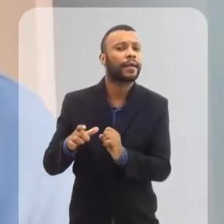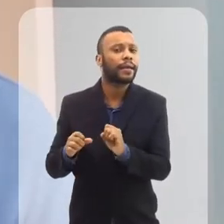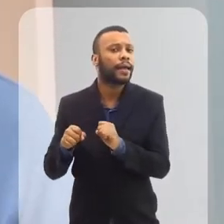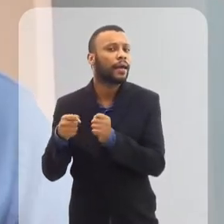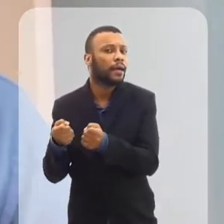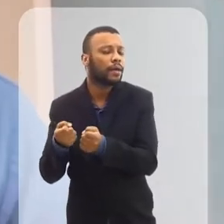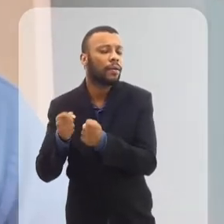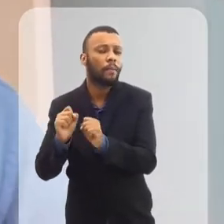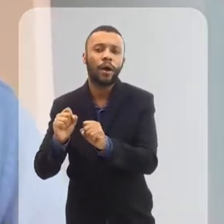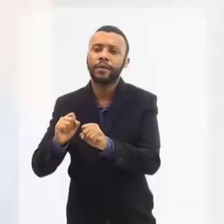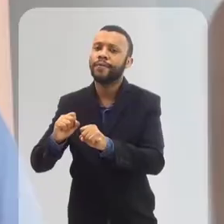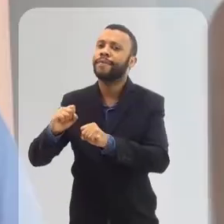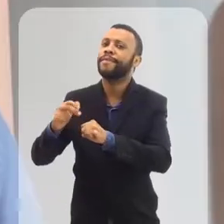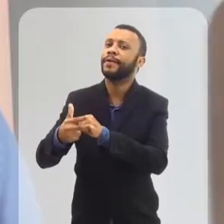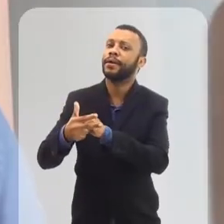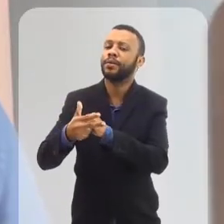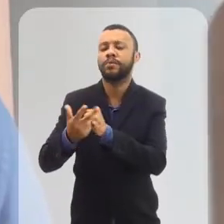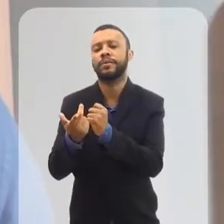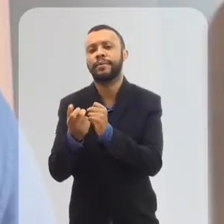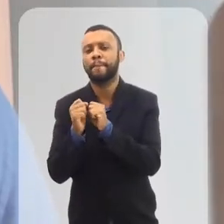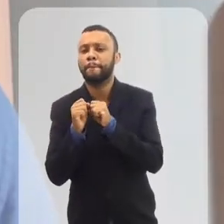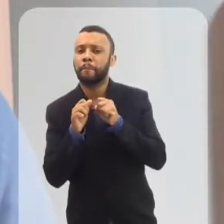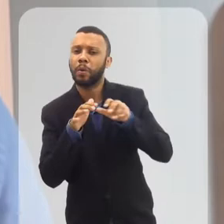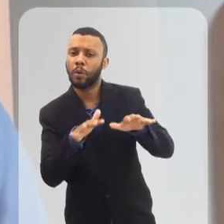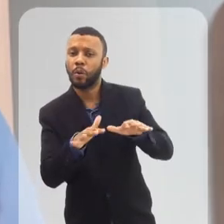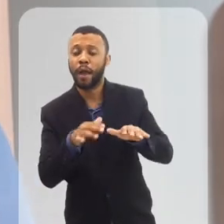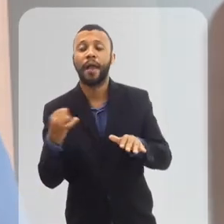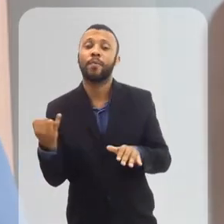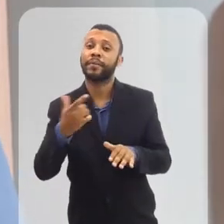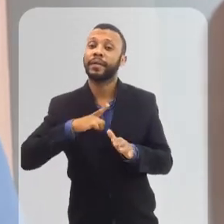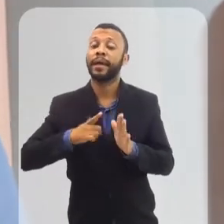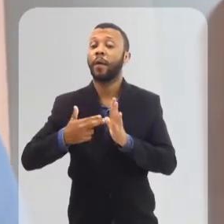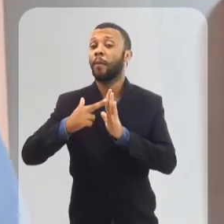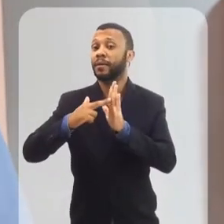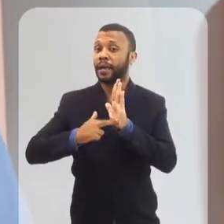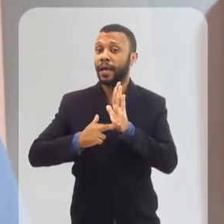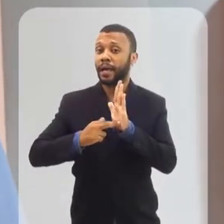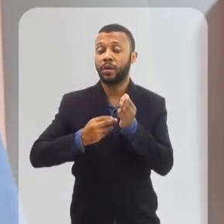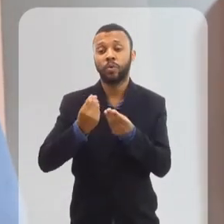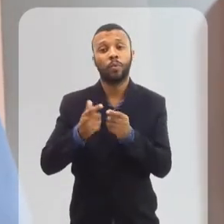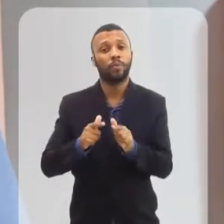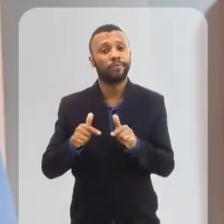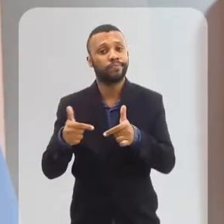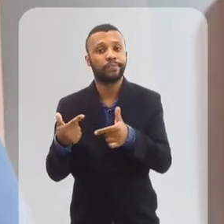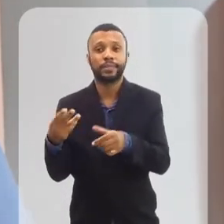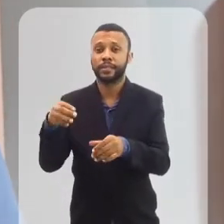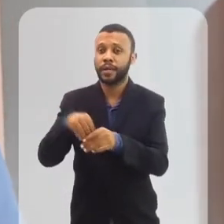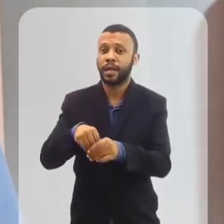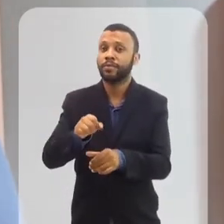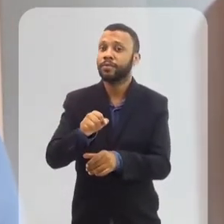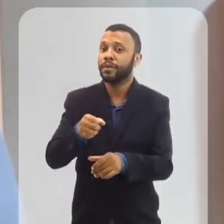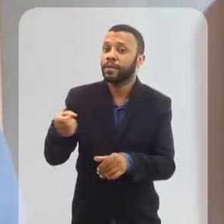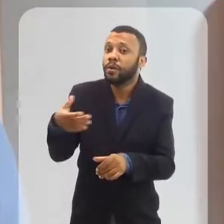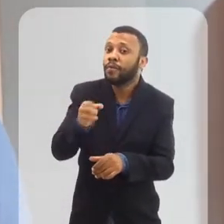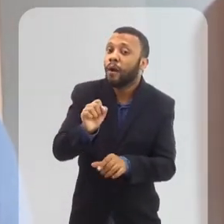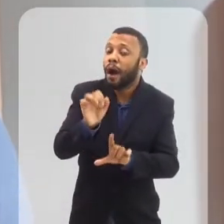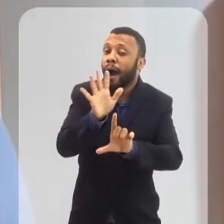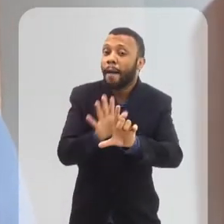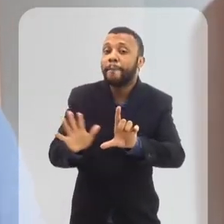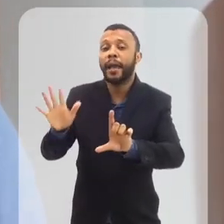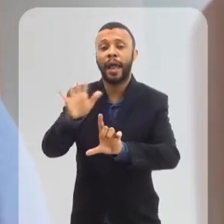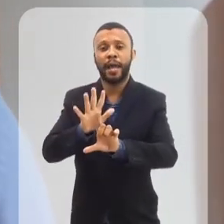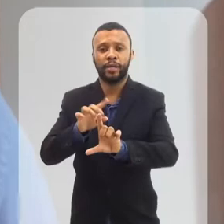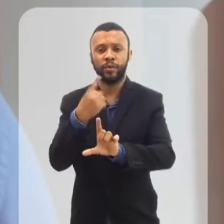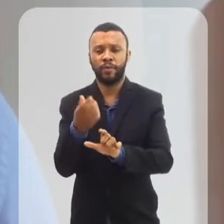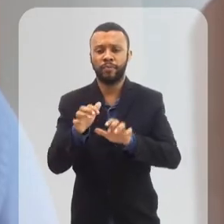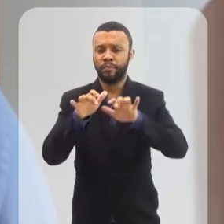que algum não é um vírus? Então é muito importante que tenha uma regulamentação de como se comportar nesse universo, nesse novo ambiente